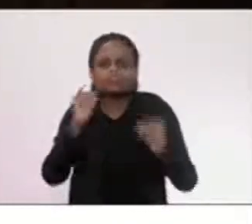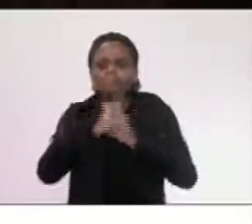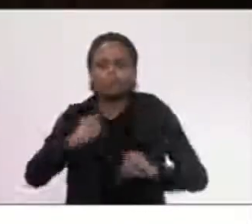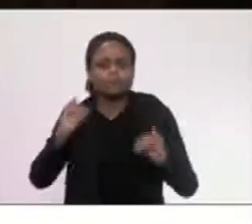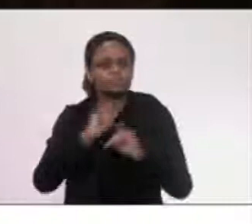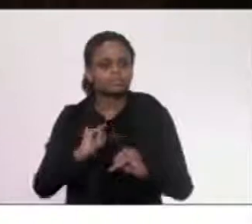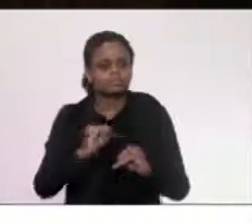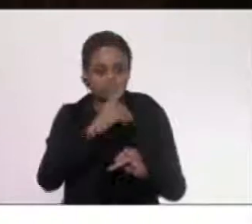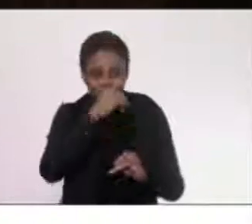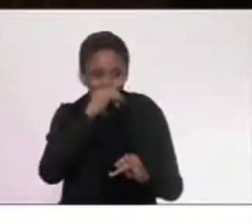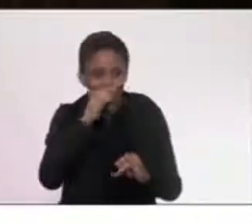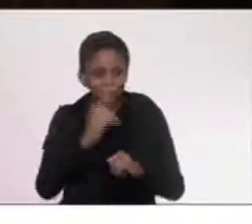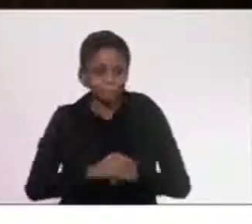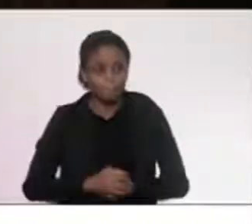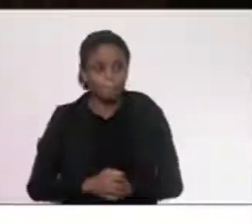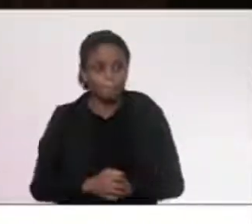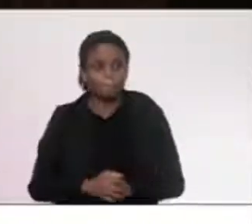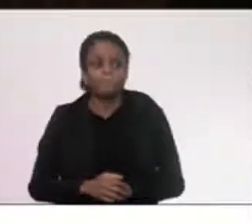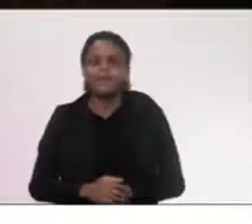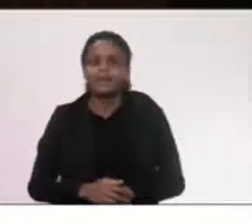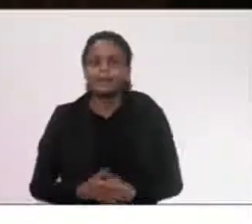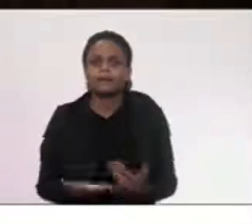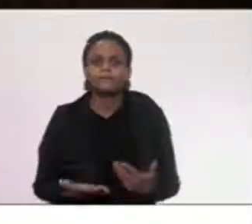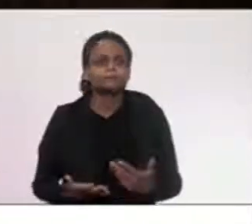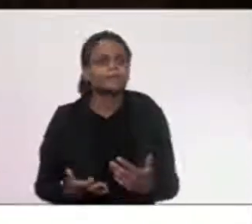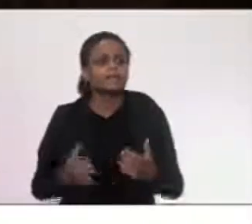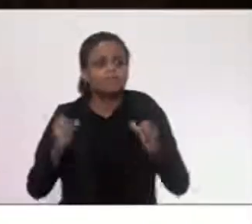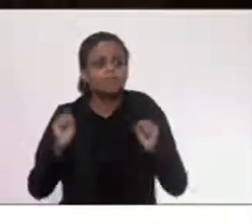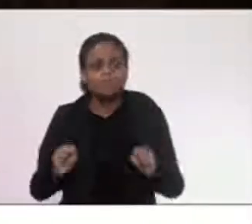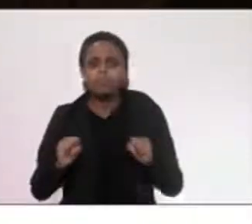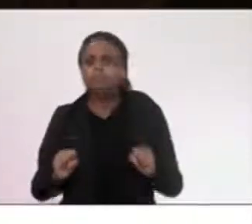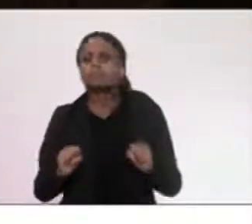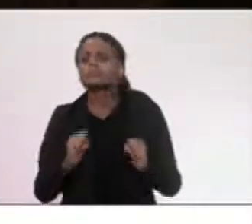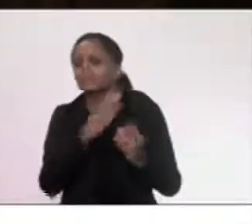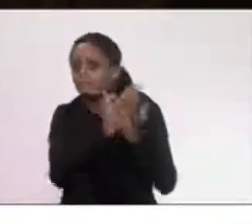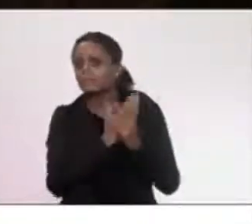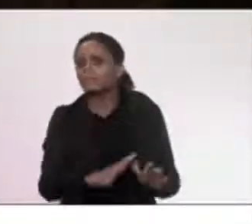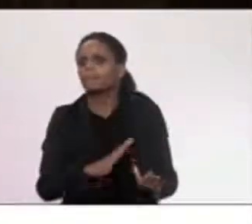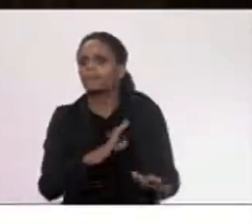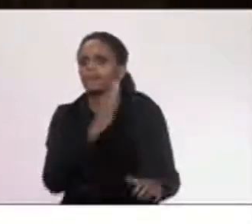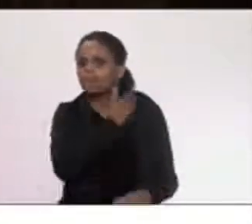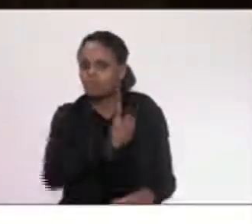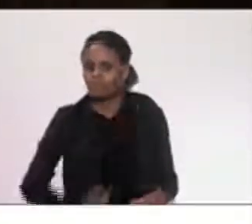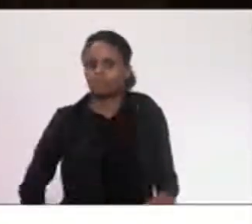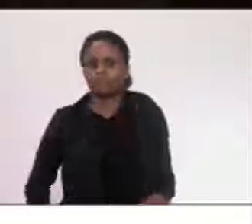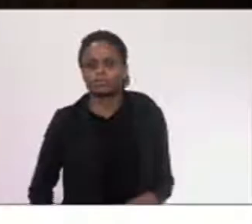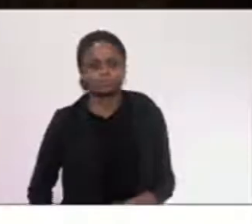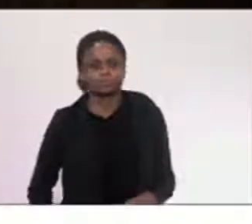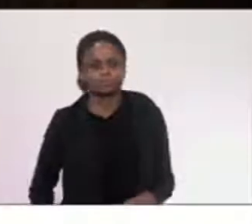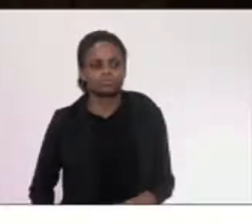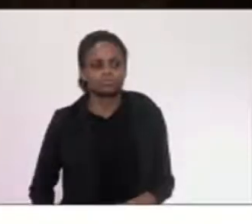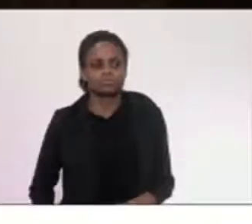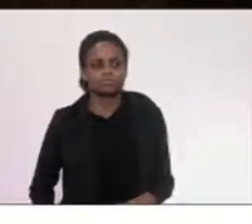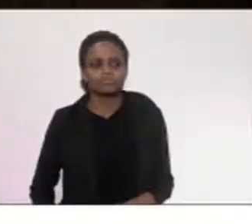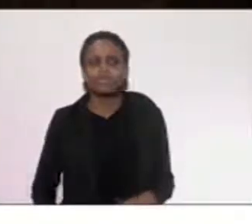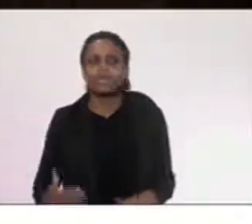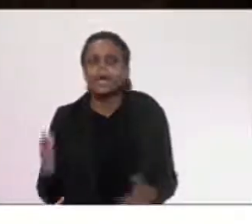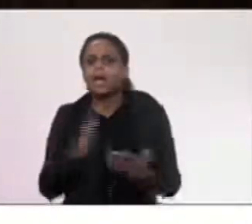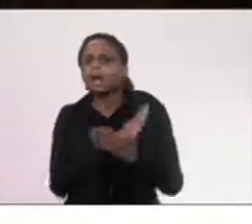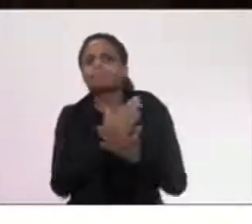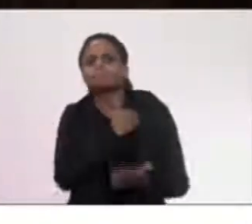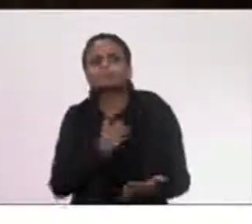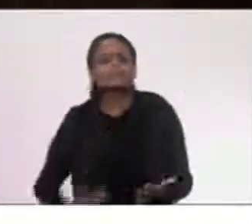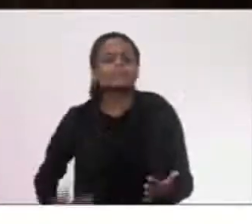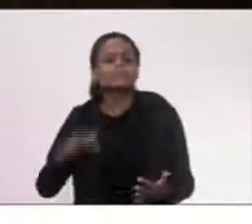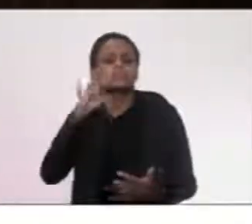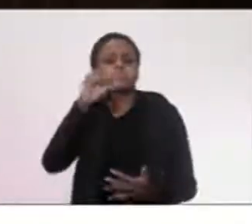muito possível que derrube governos, muitos deles fascistas